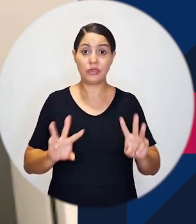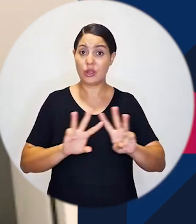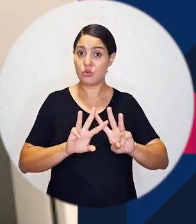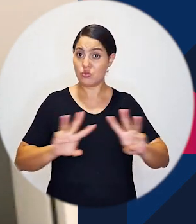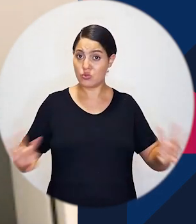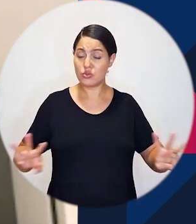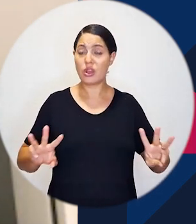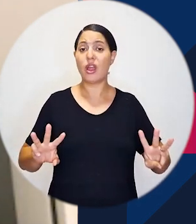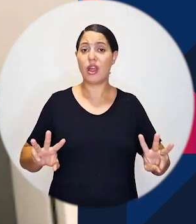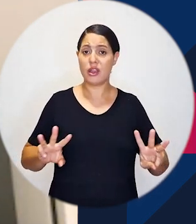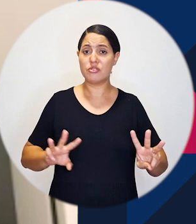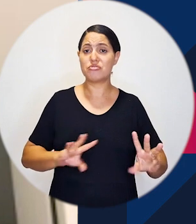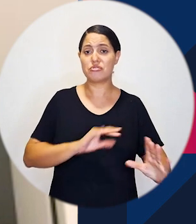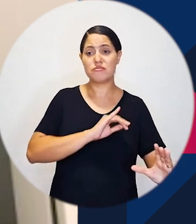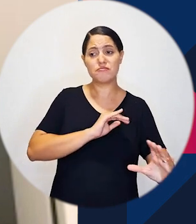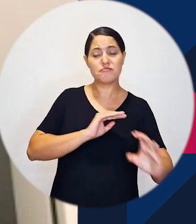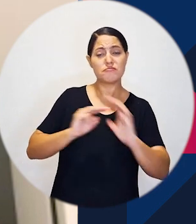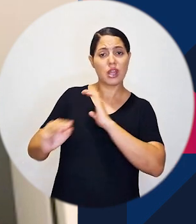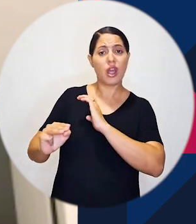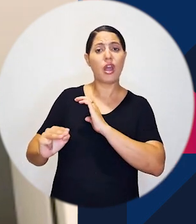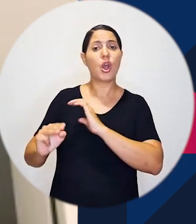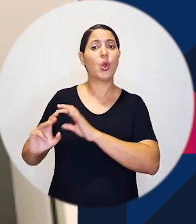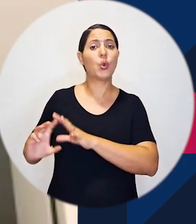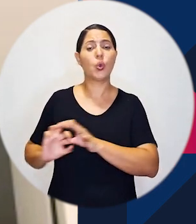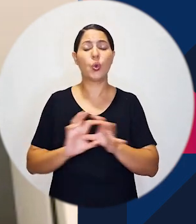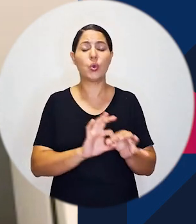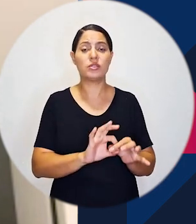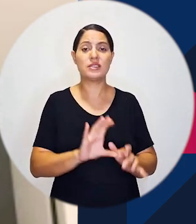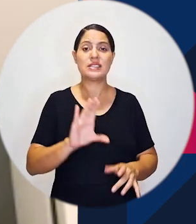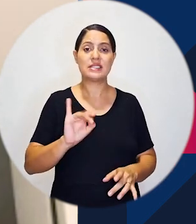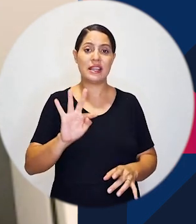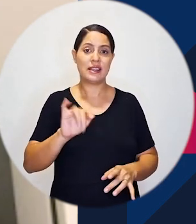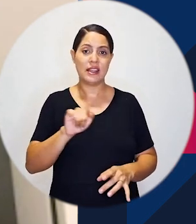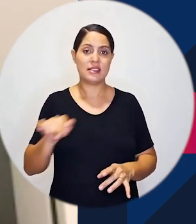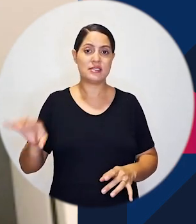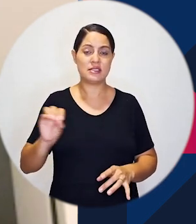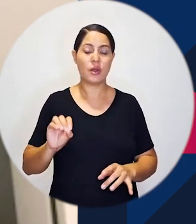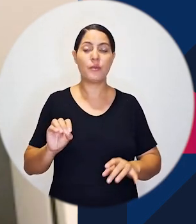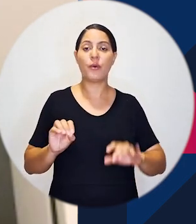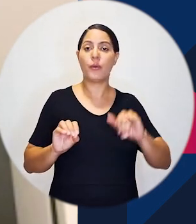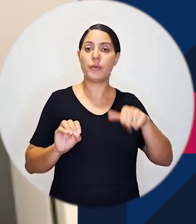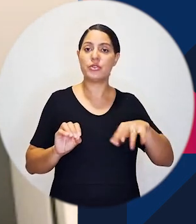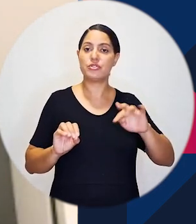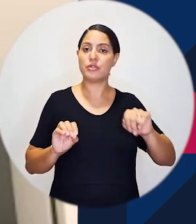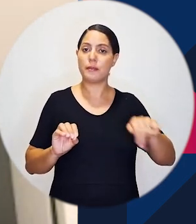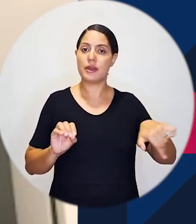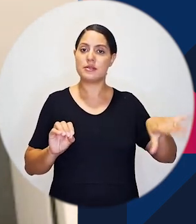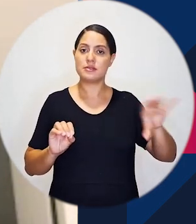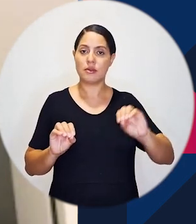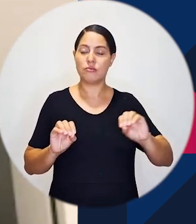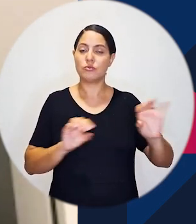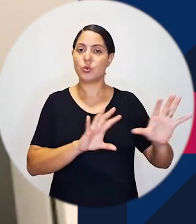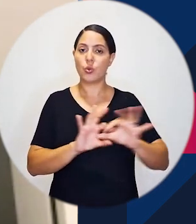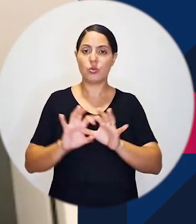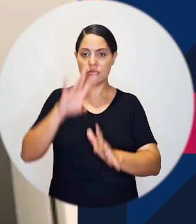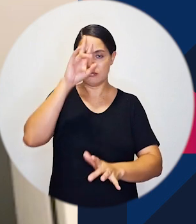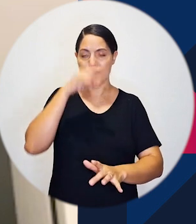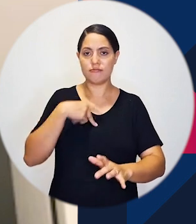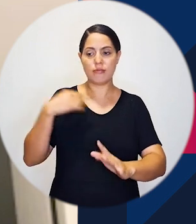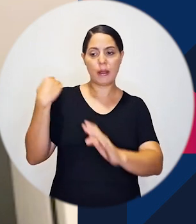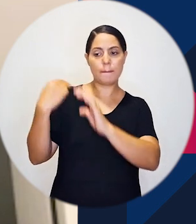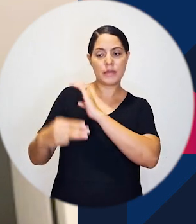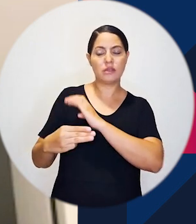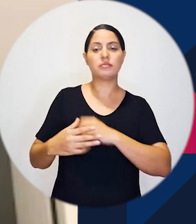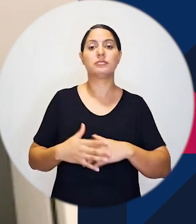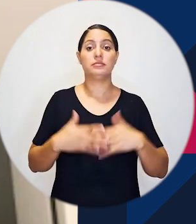para o recebimento de citações e intimações pessoais. Isso já está valendo e a